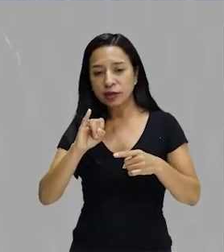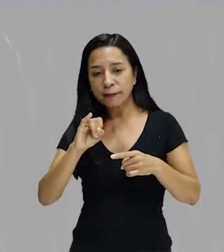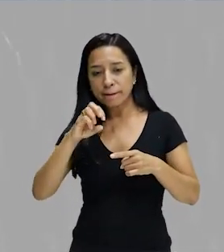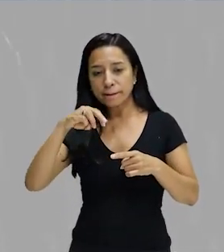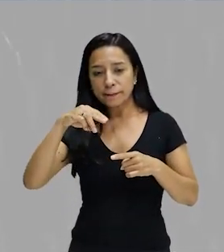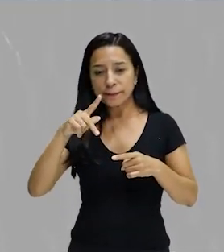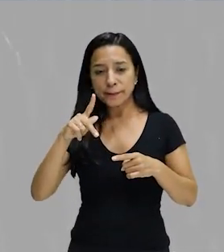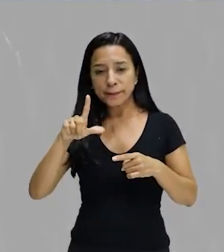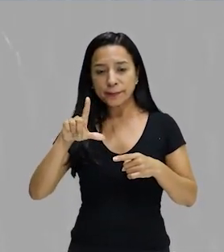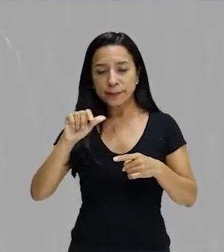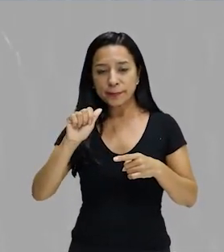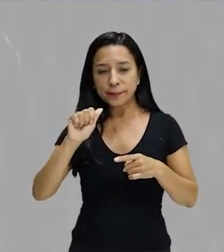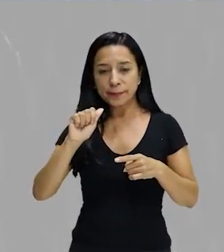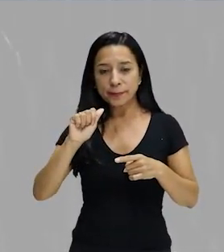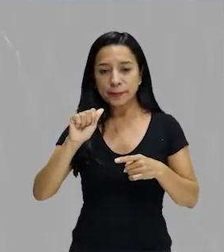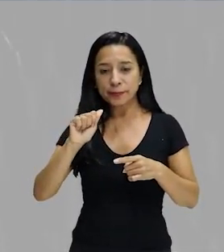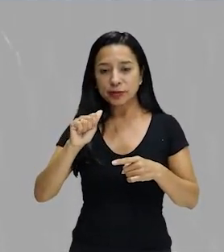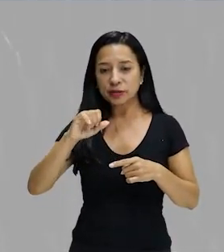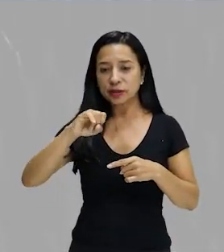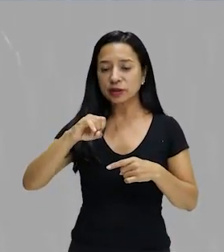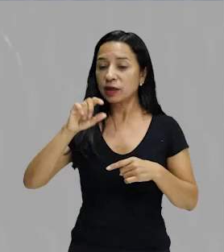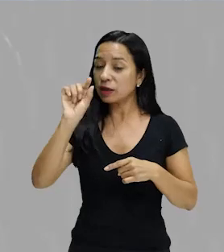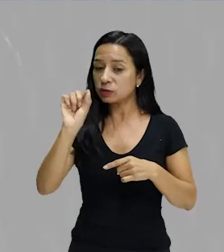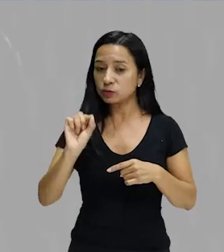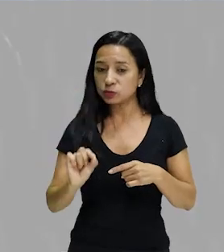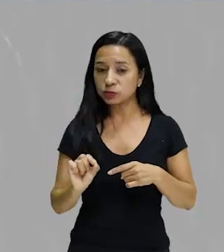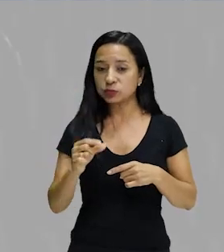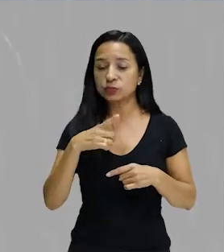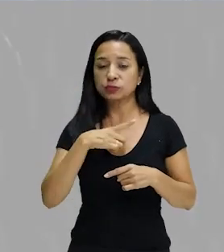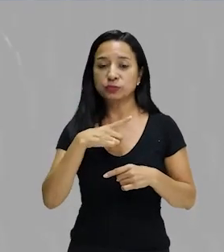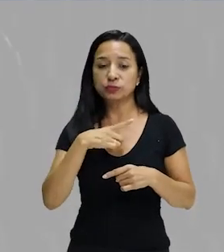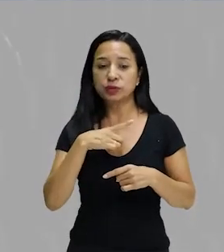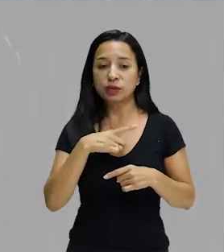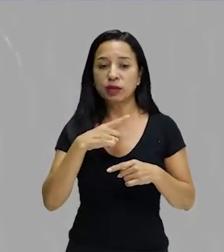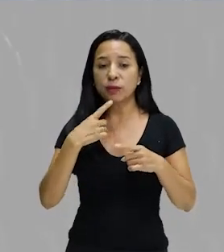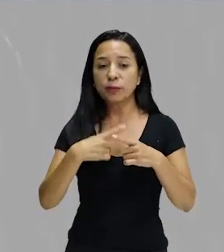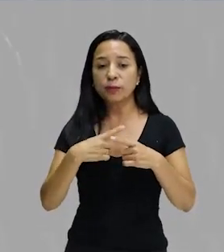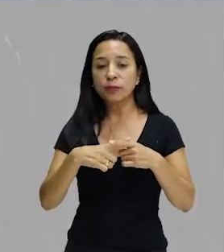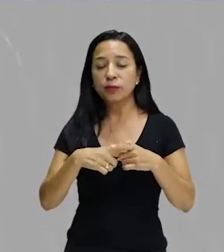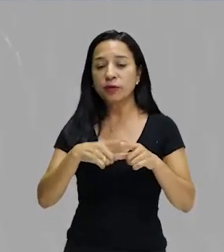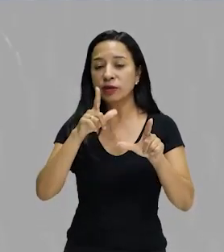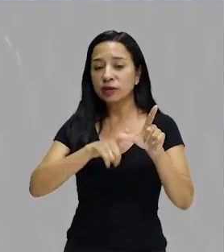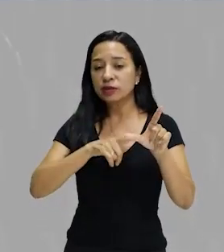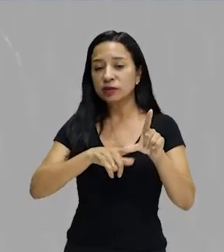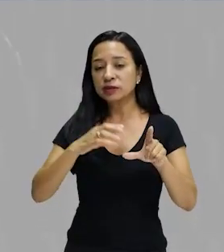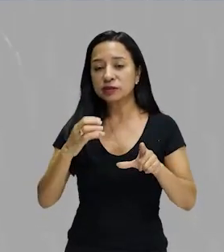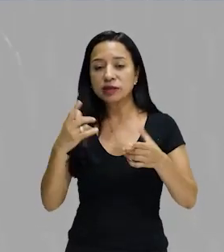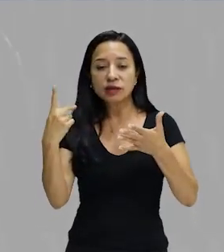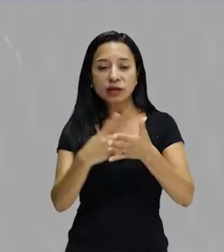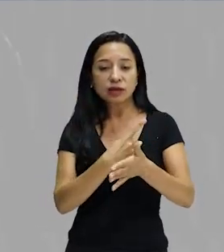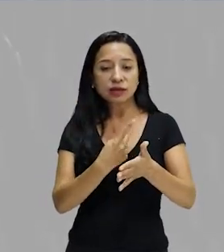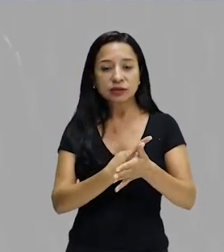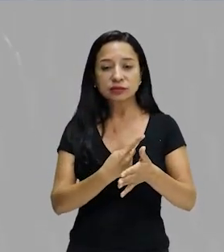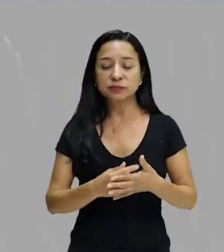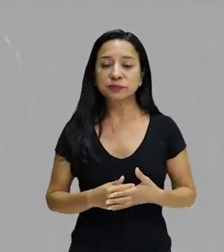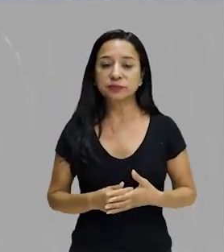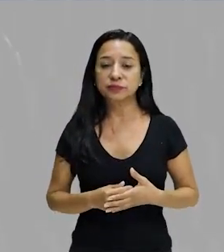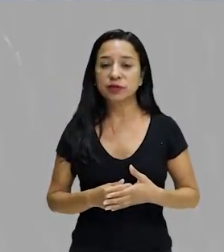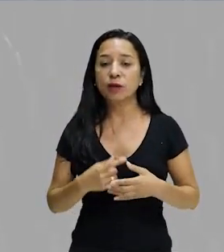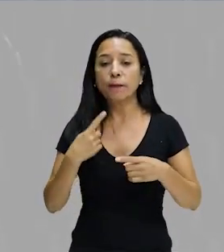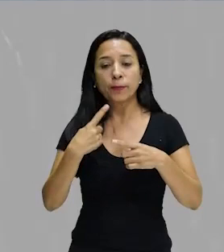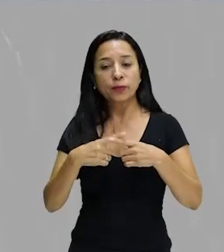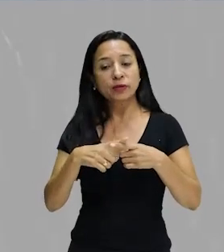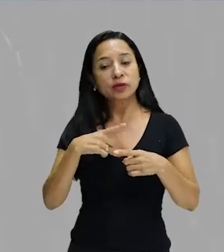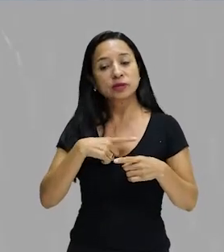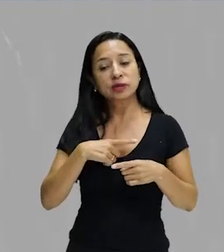preposição, porque é o mesmo significado, acarreta. Por que a letra C está errada? Implica gastos e não em gastos, porque